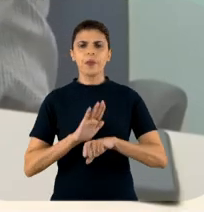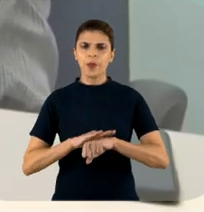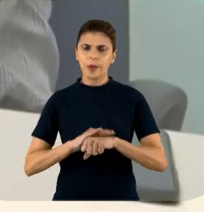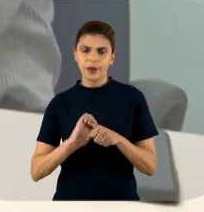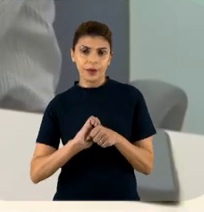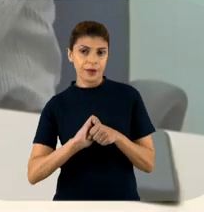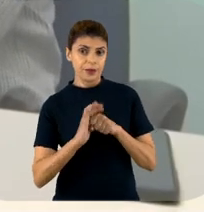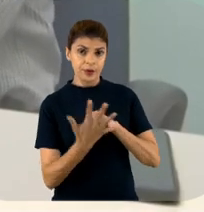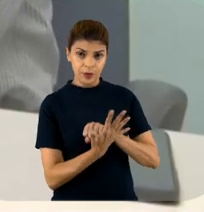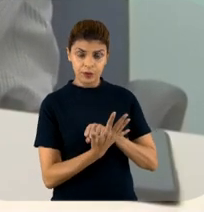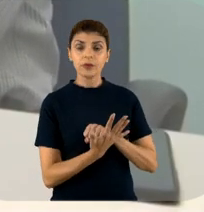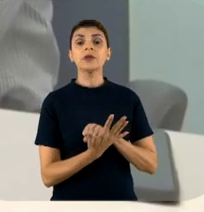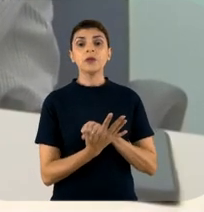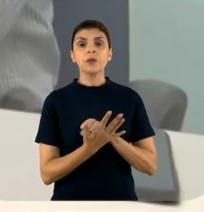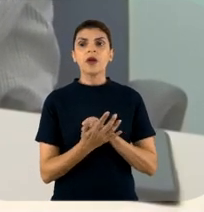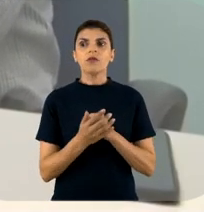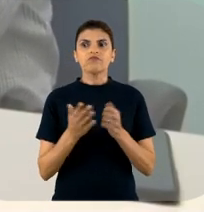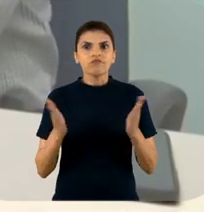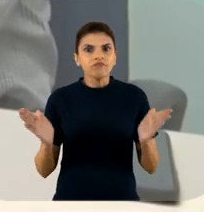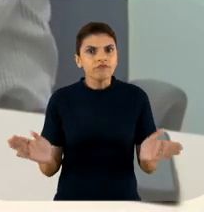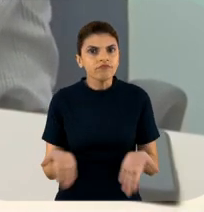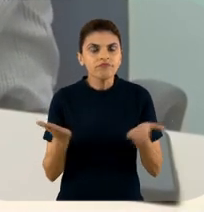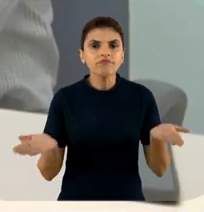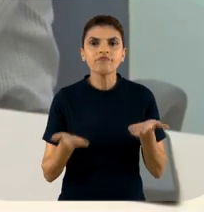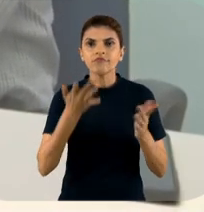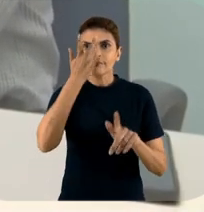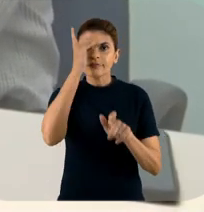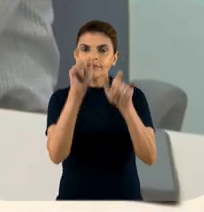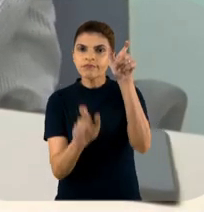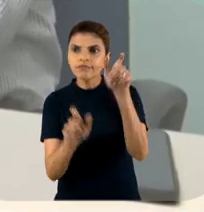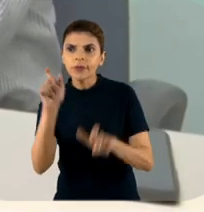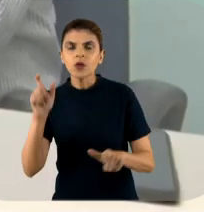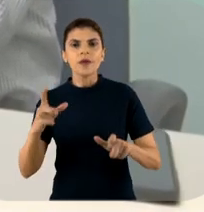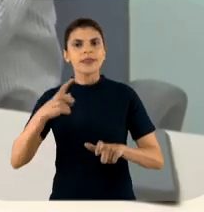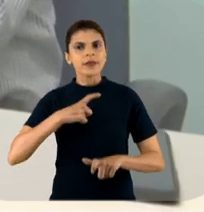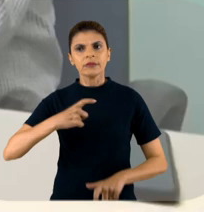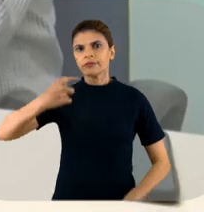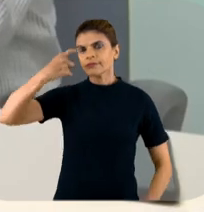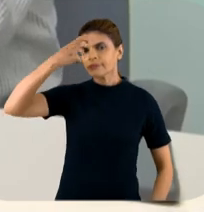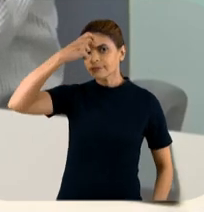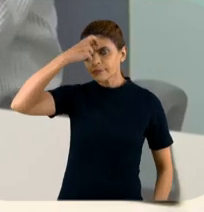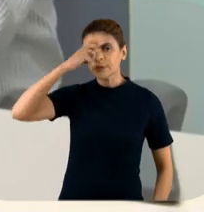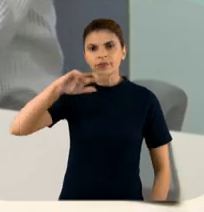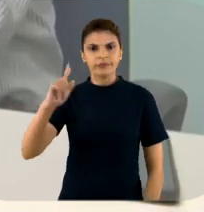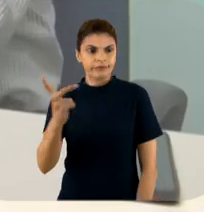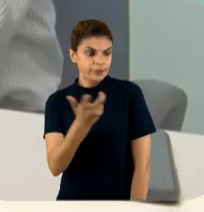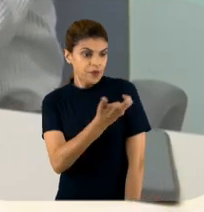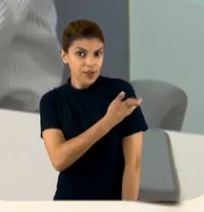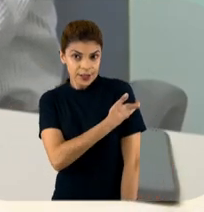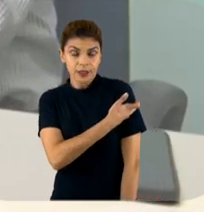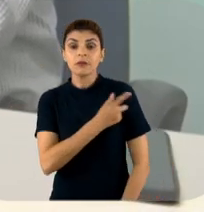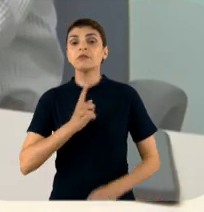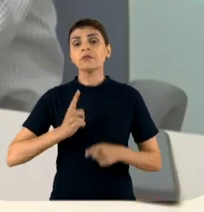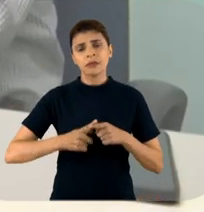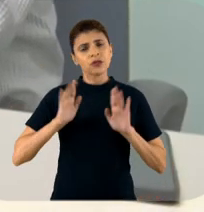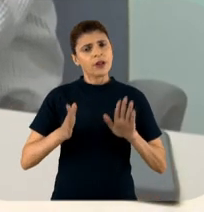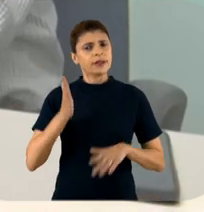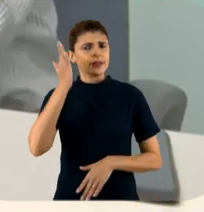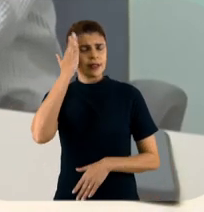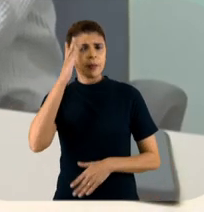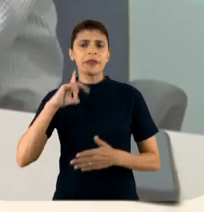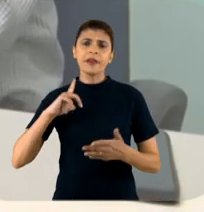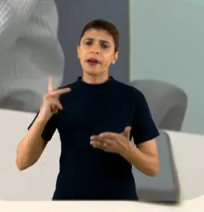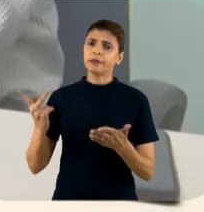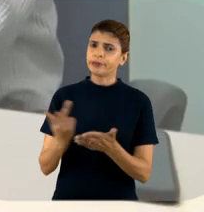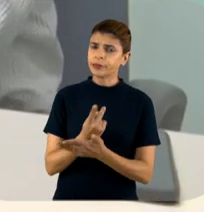momento coronavírus eh para estimular eh eh para exercitar essa questão específica das vacinas porque a gente tem